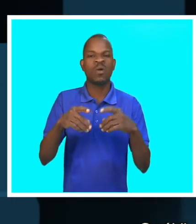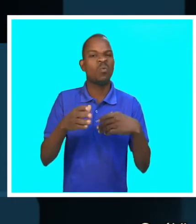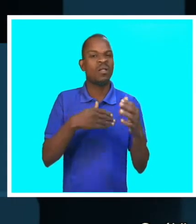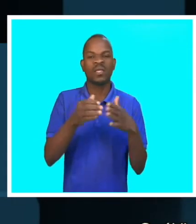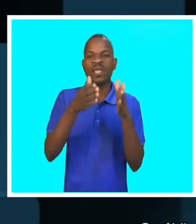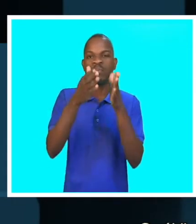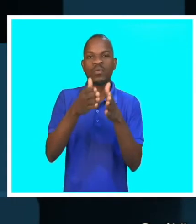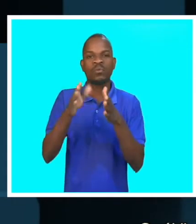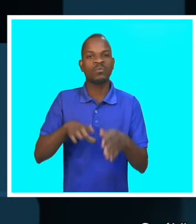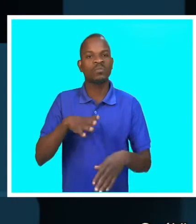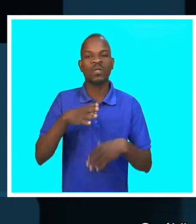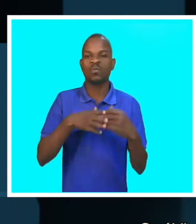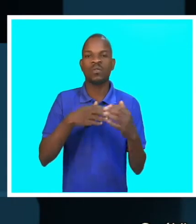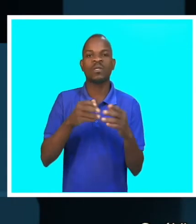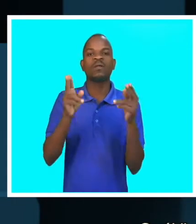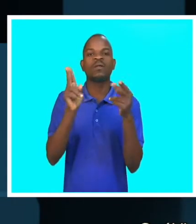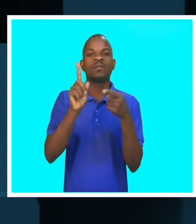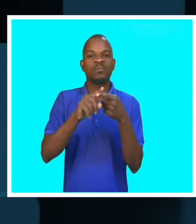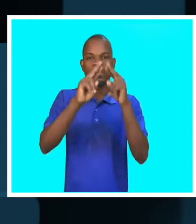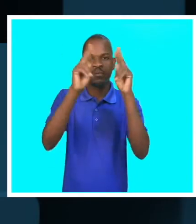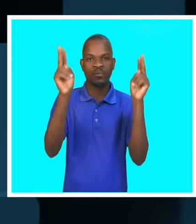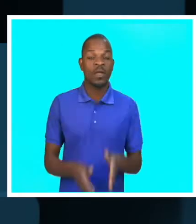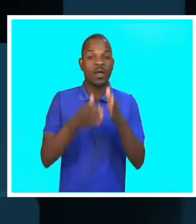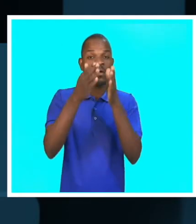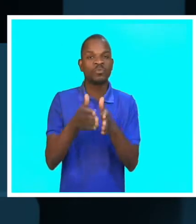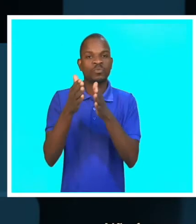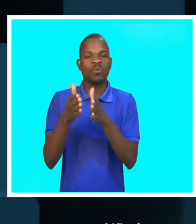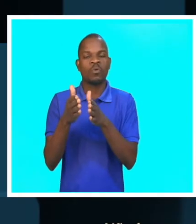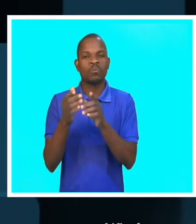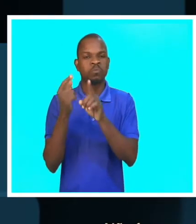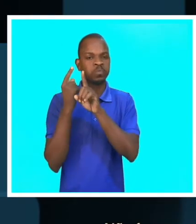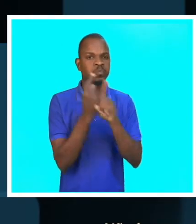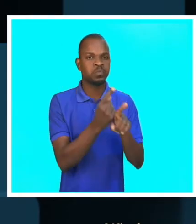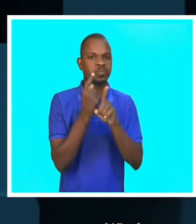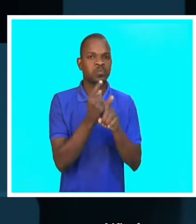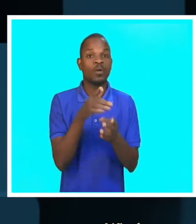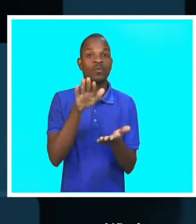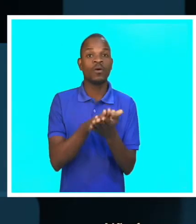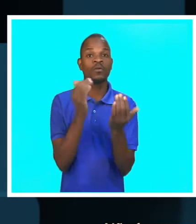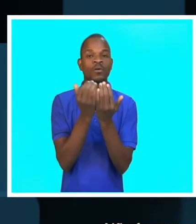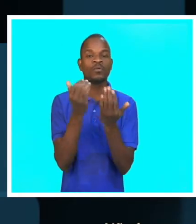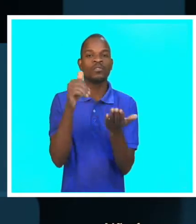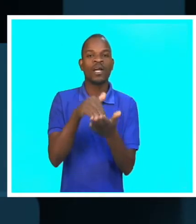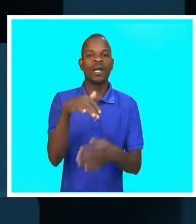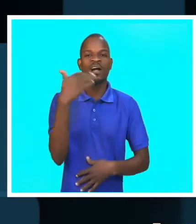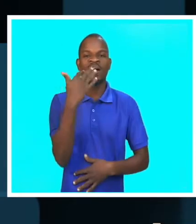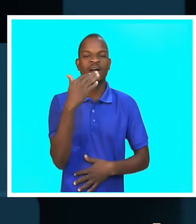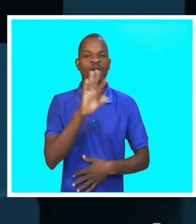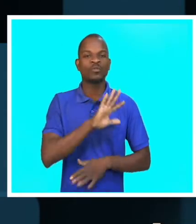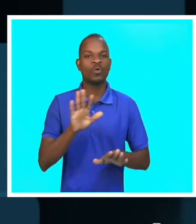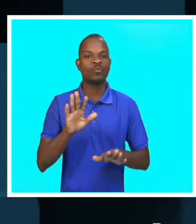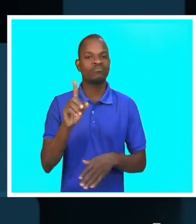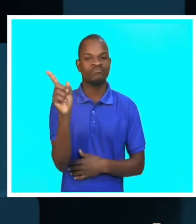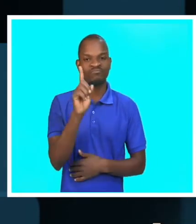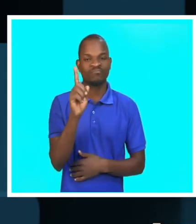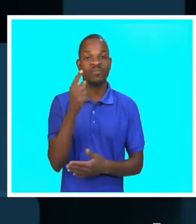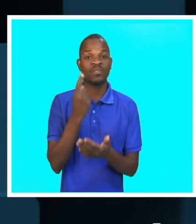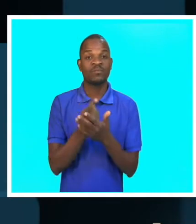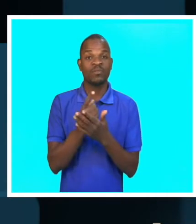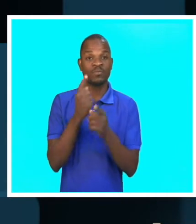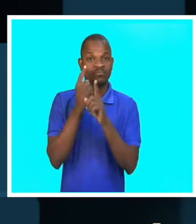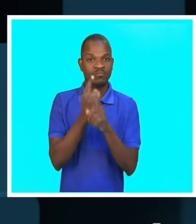toda faixa etária, é todo moçambicano e além fronteiras. Fazemos o teatro só para as pessoas irem lá e rirem. Nós fazemos o teatro para a pessoa sair